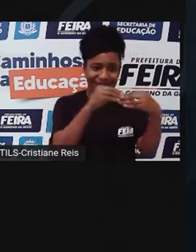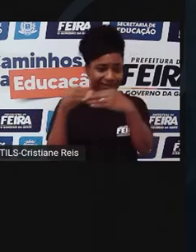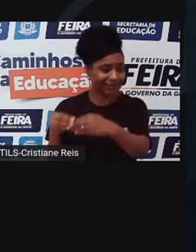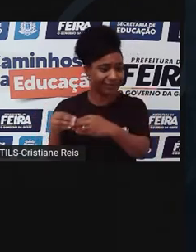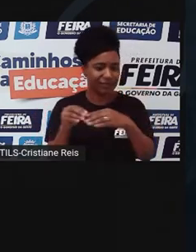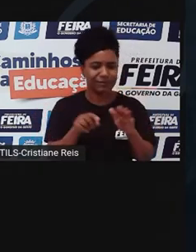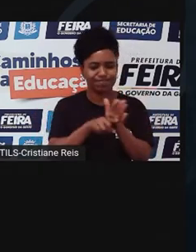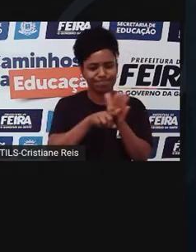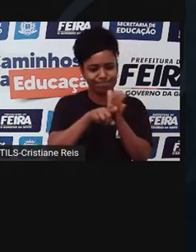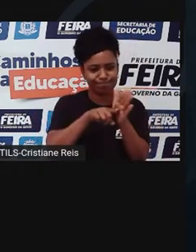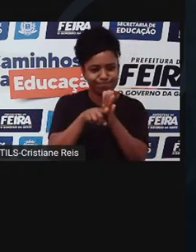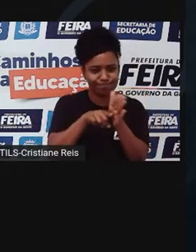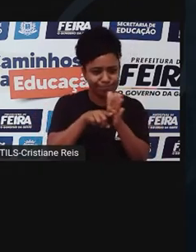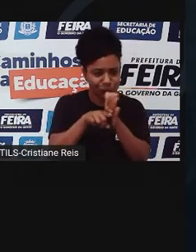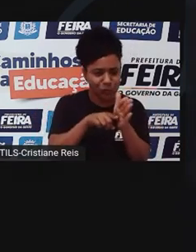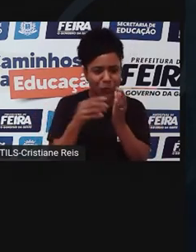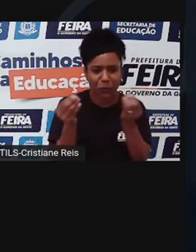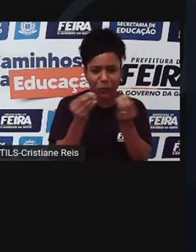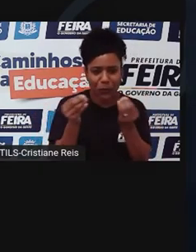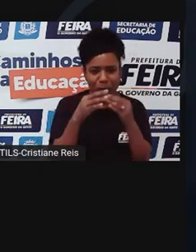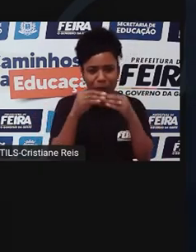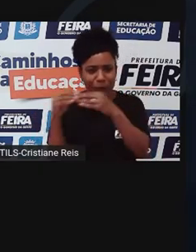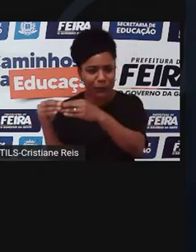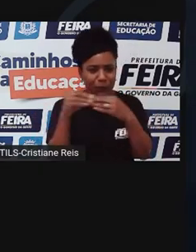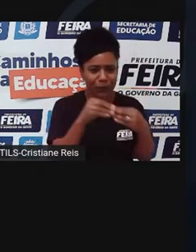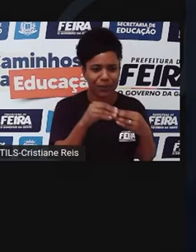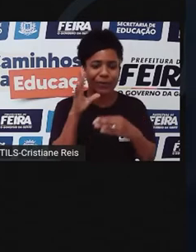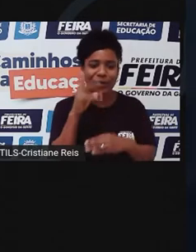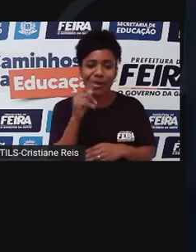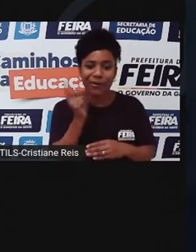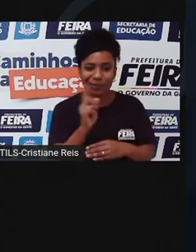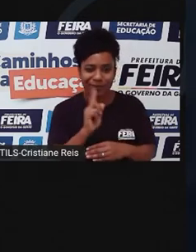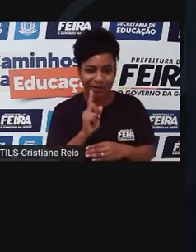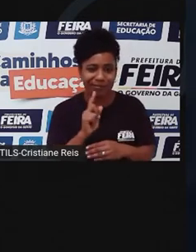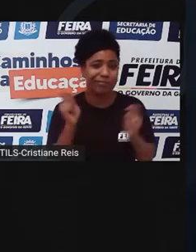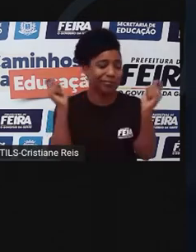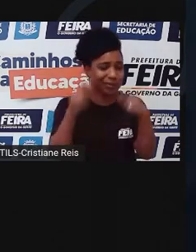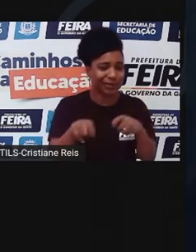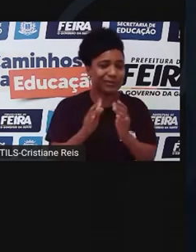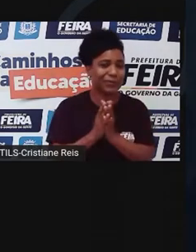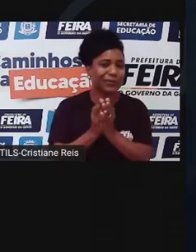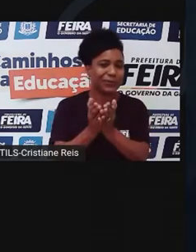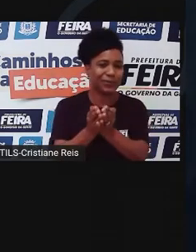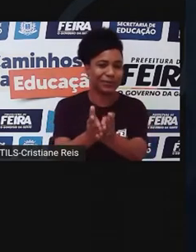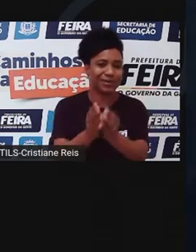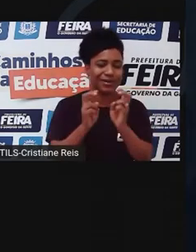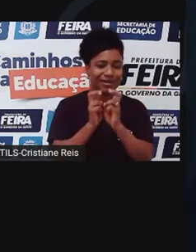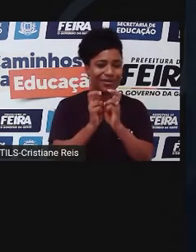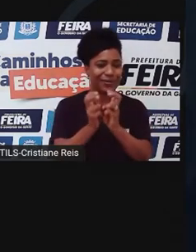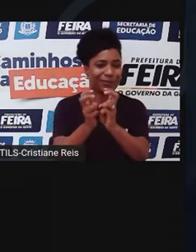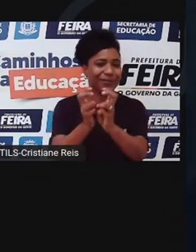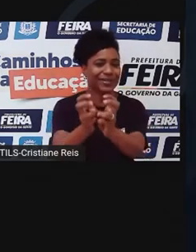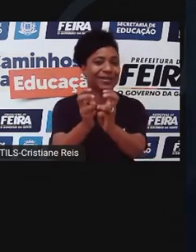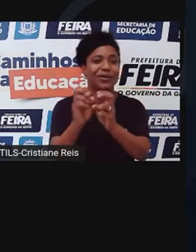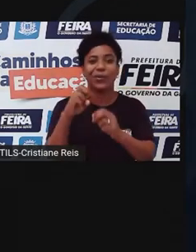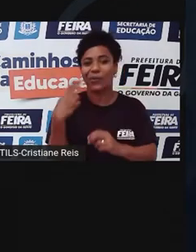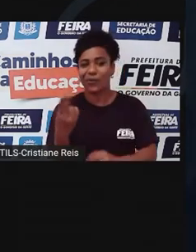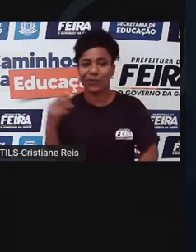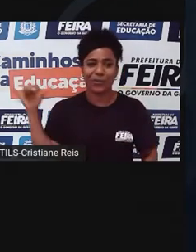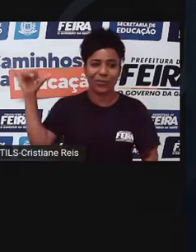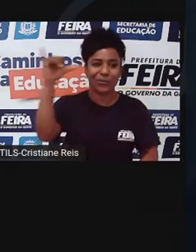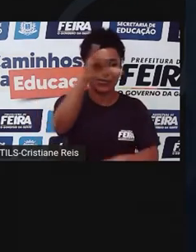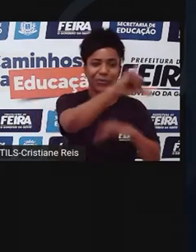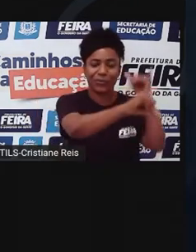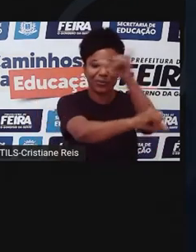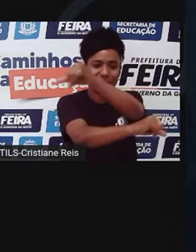trens conversarem automaticamente com as empresas de transporte para avisar que estão a caminho no tempo certo. Ter aviões mandando informações de por onde estão voando e